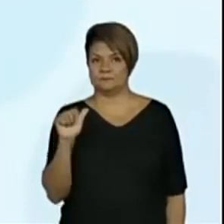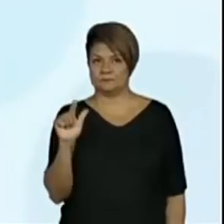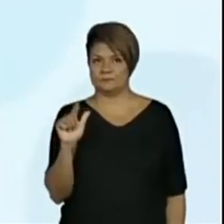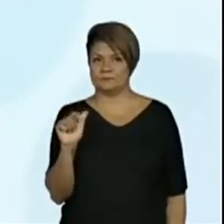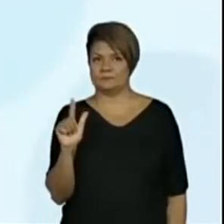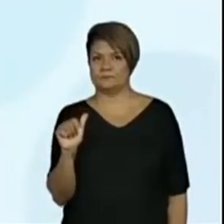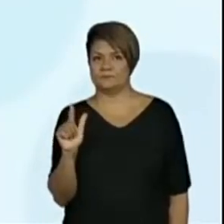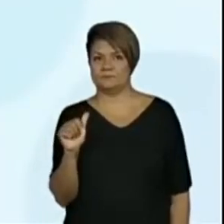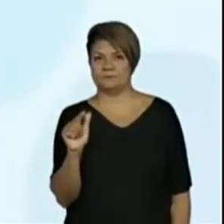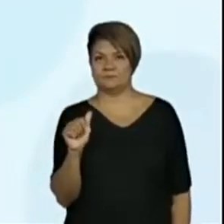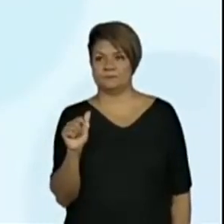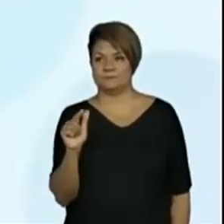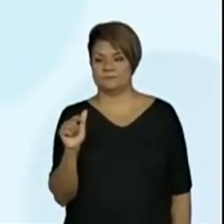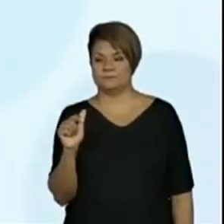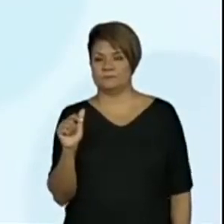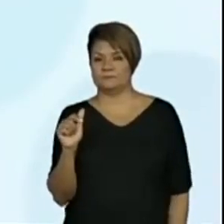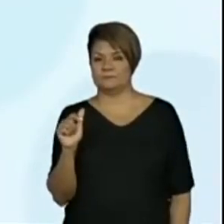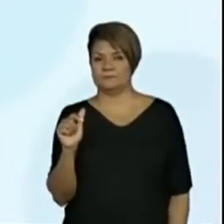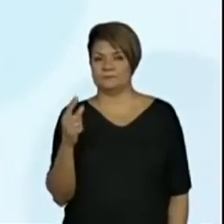17,